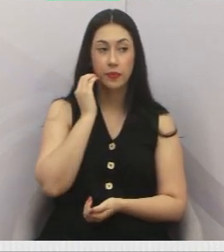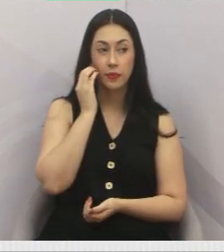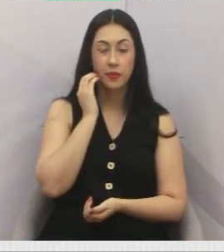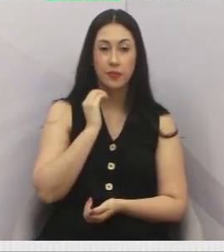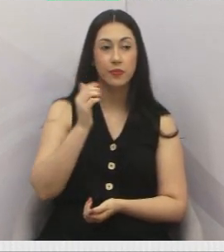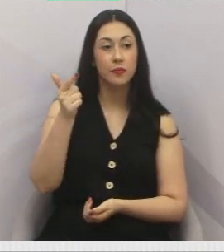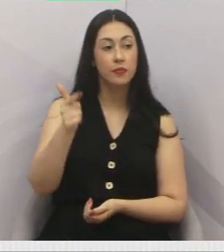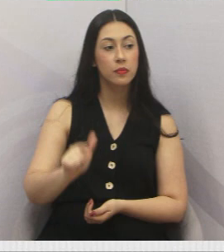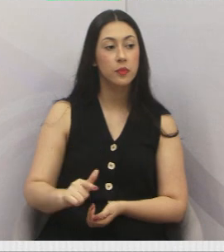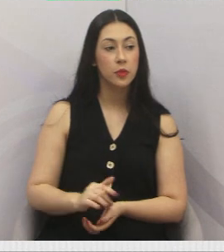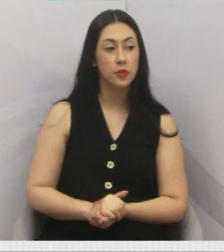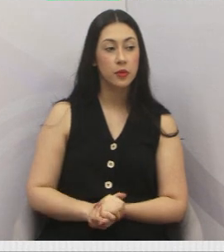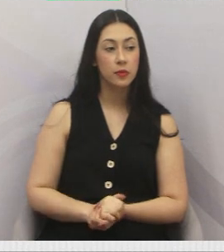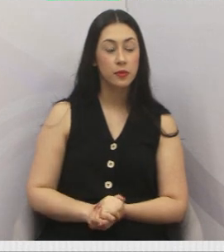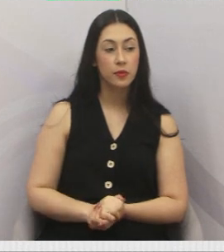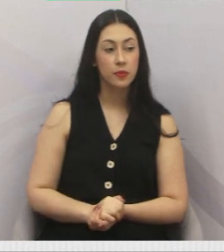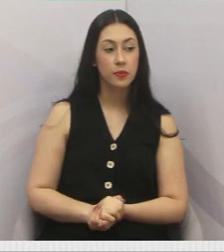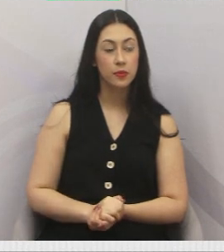Próximo voto.